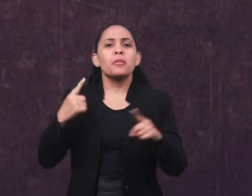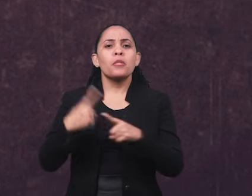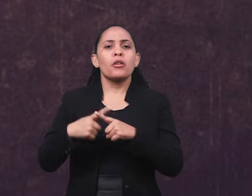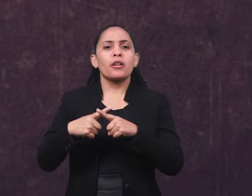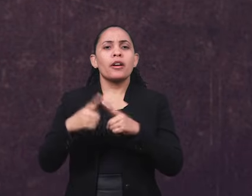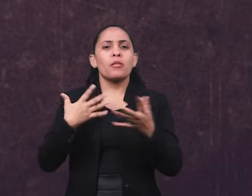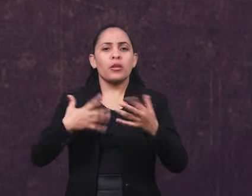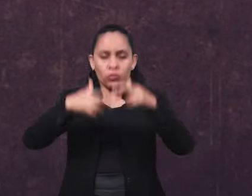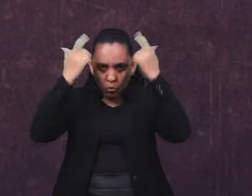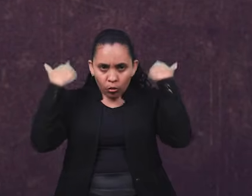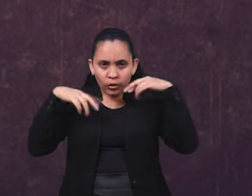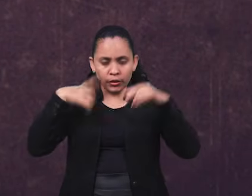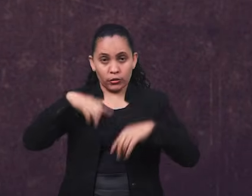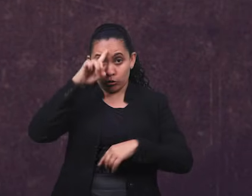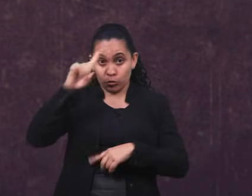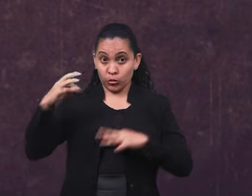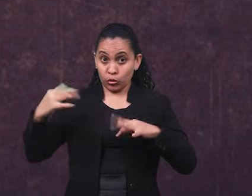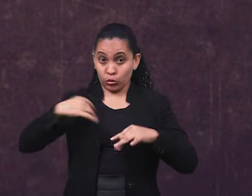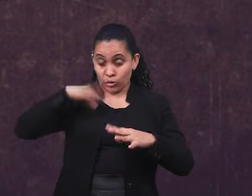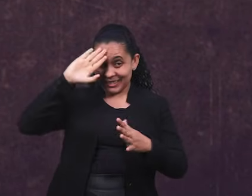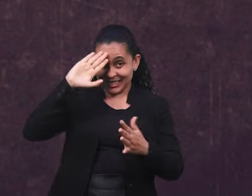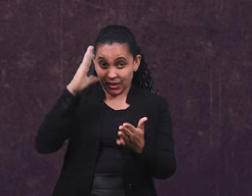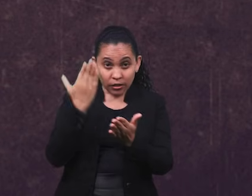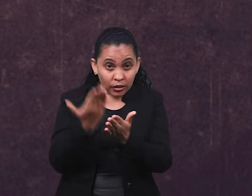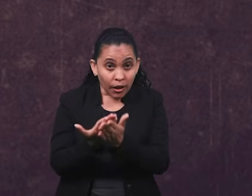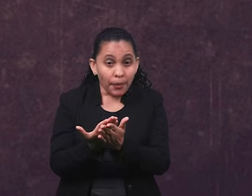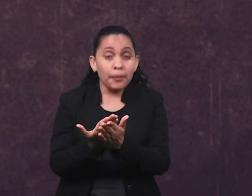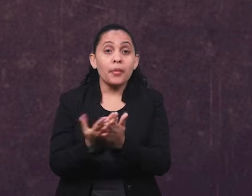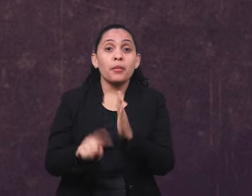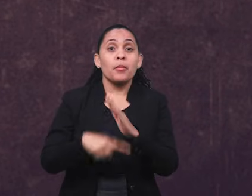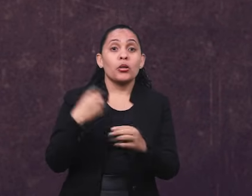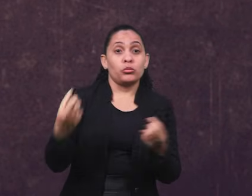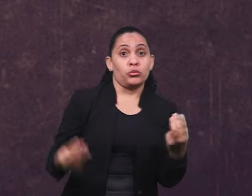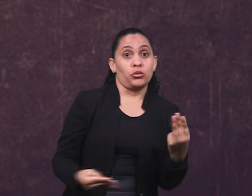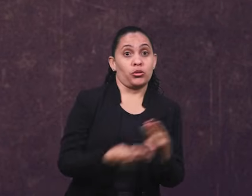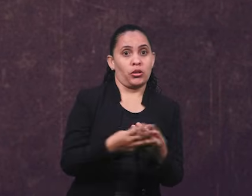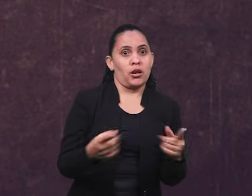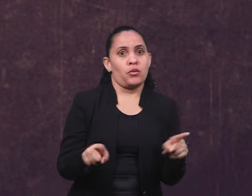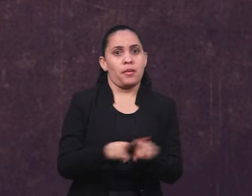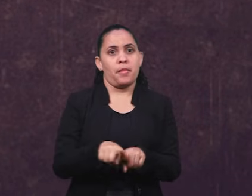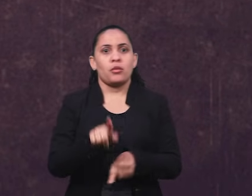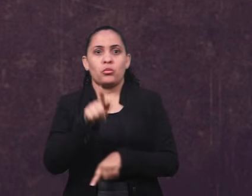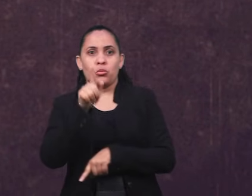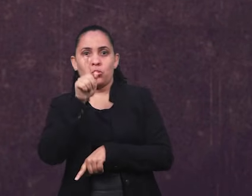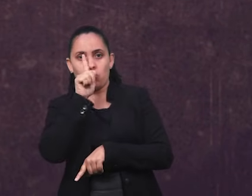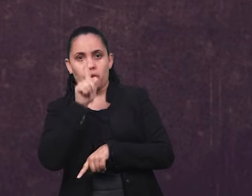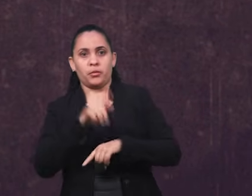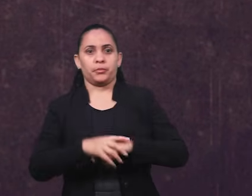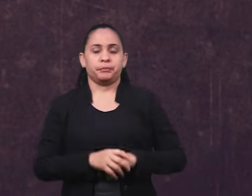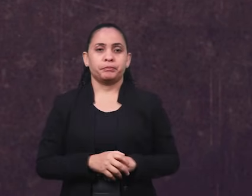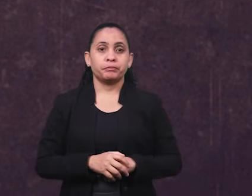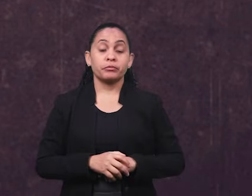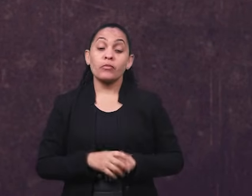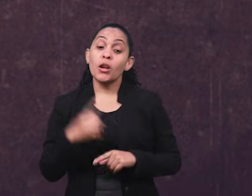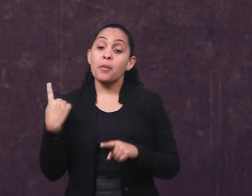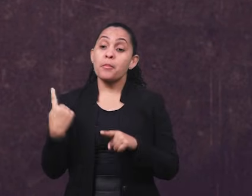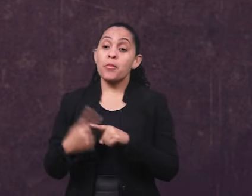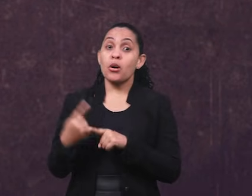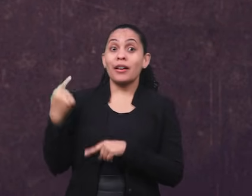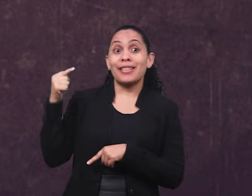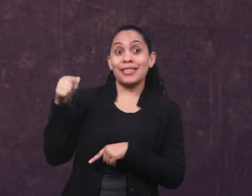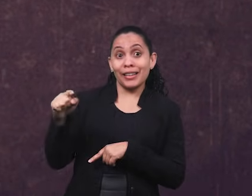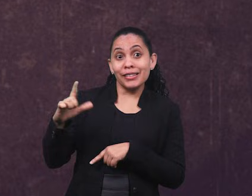a salvação de todo aquele que crê, primeiro do judeu e também do grego. Agora o verso 17. Porque nele